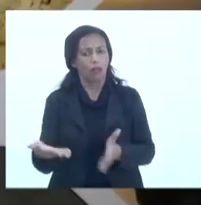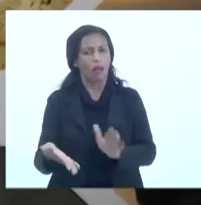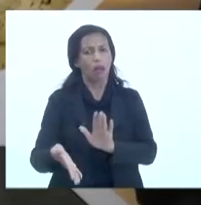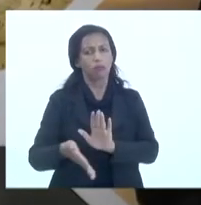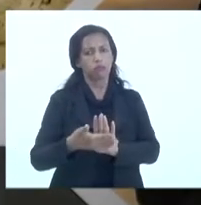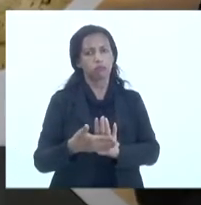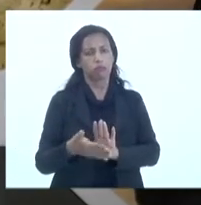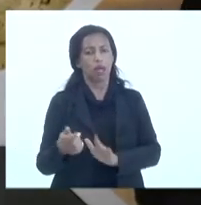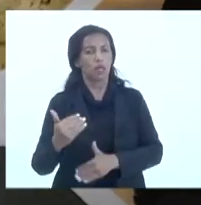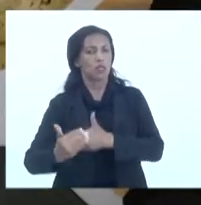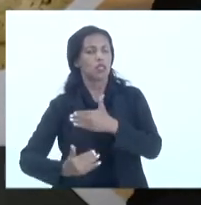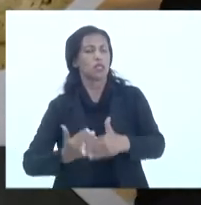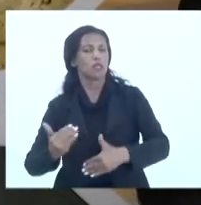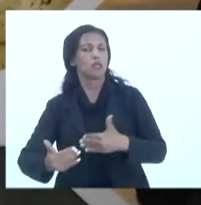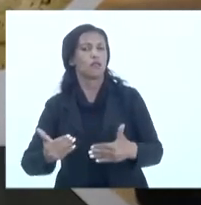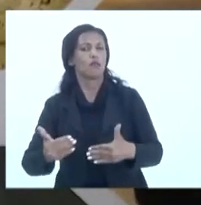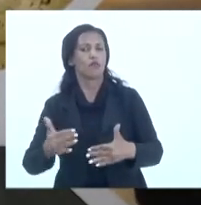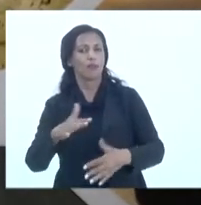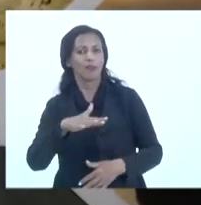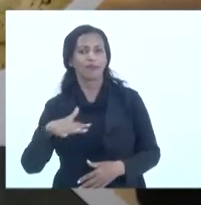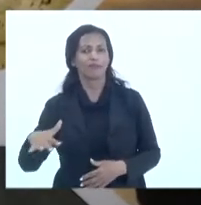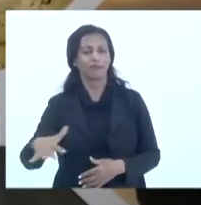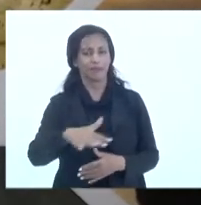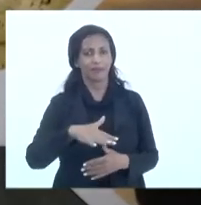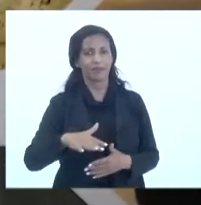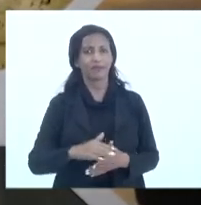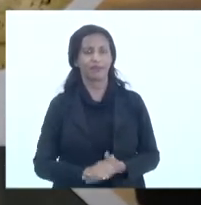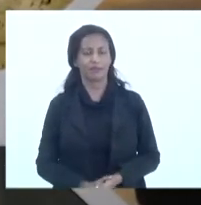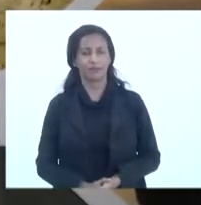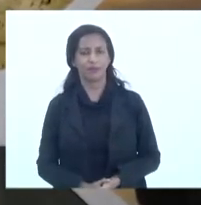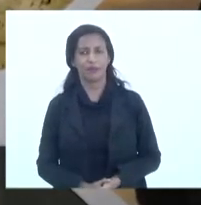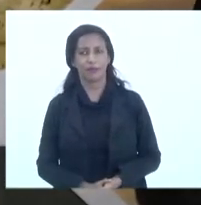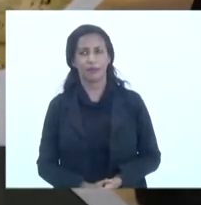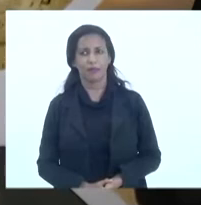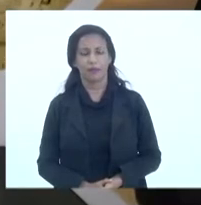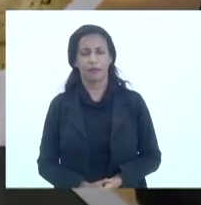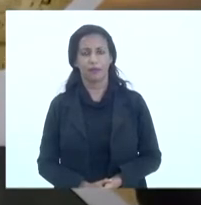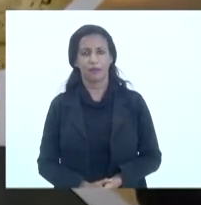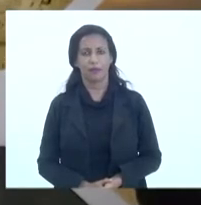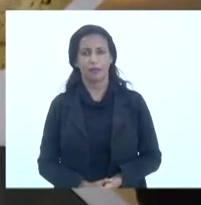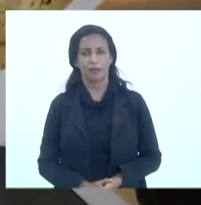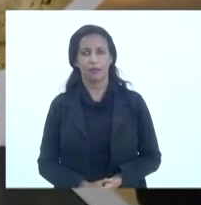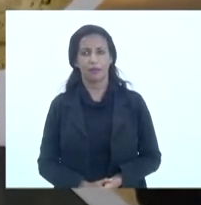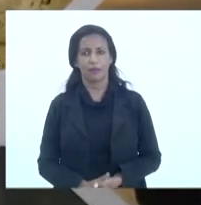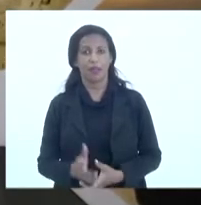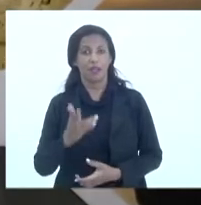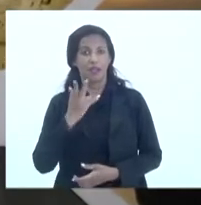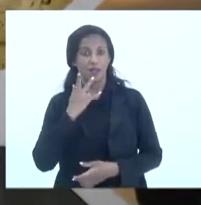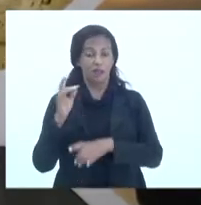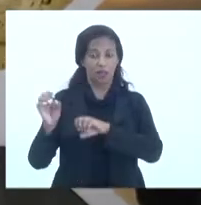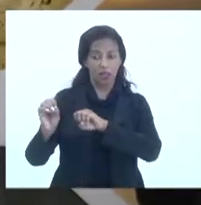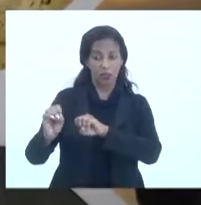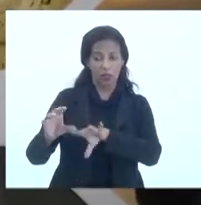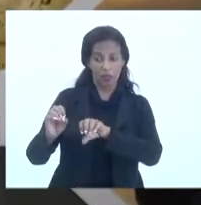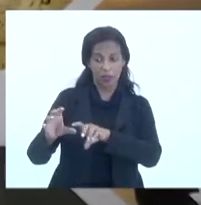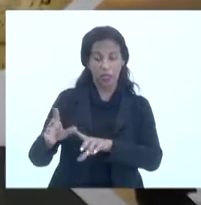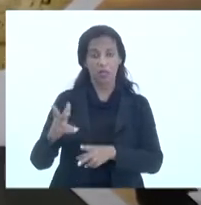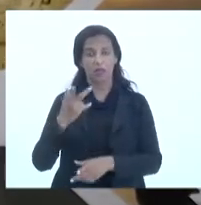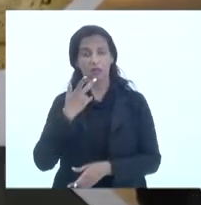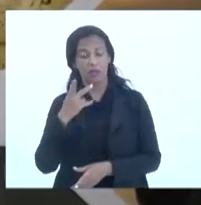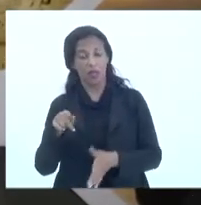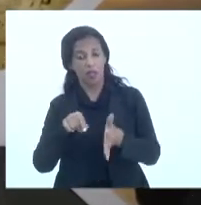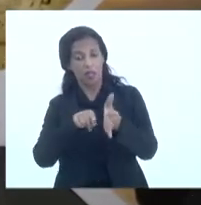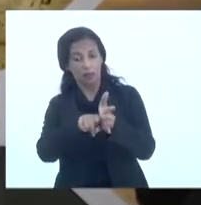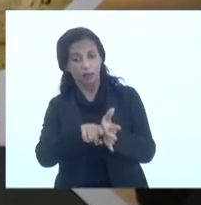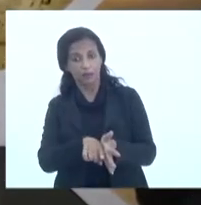proporciona desenvolvimento para aquela região. Na última falei do ensino, falei rapidamente da pesquisa, no